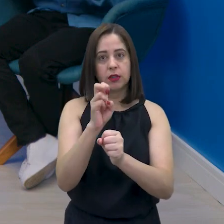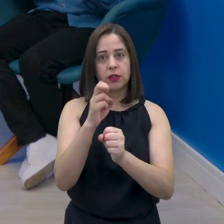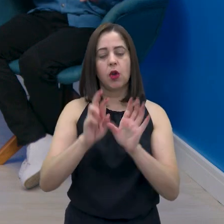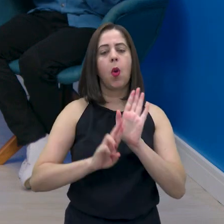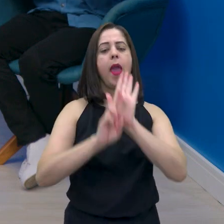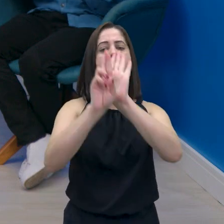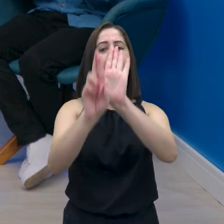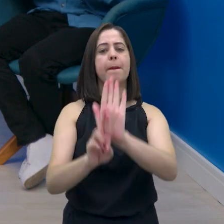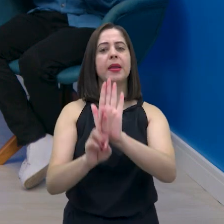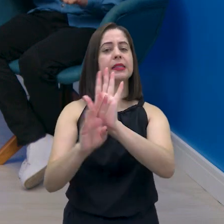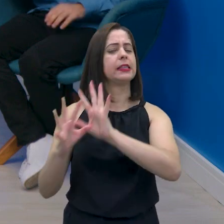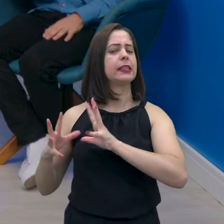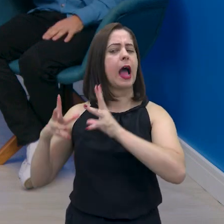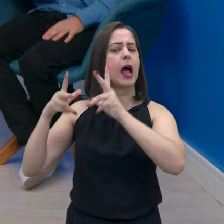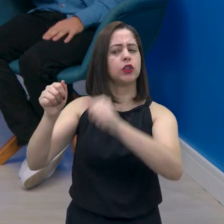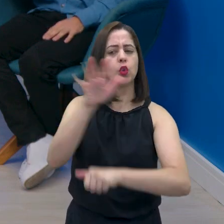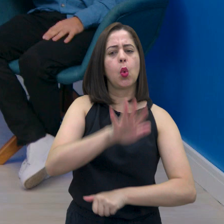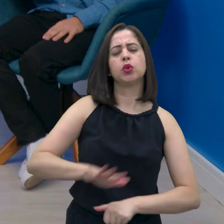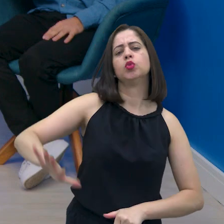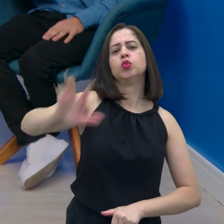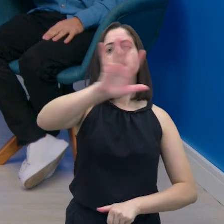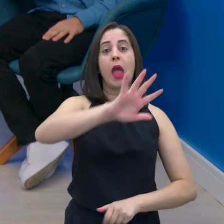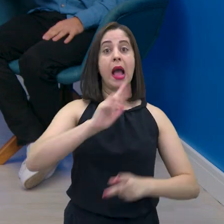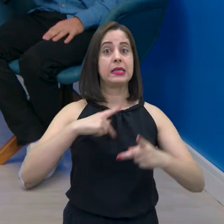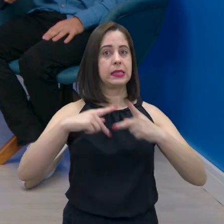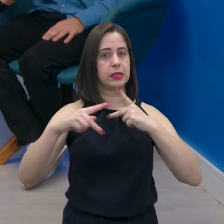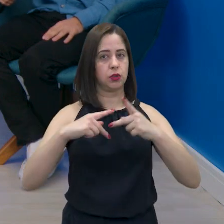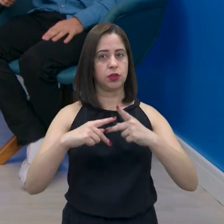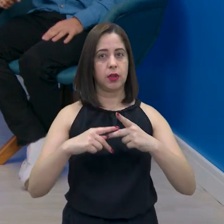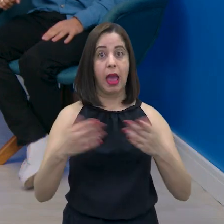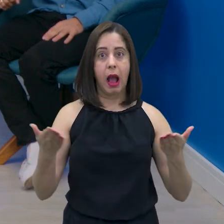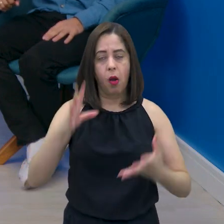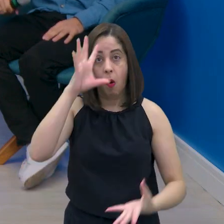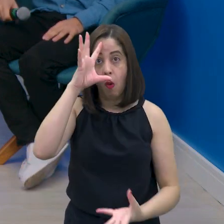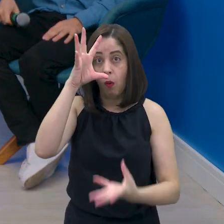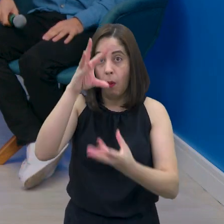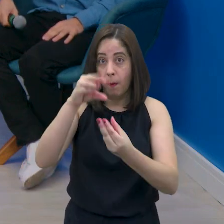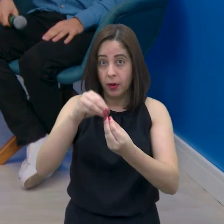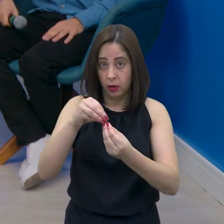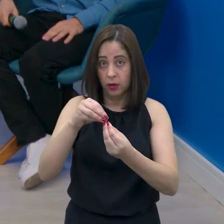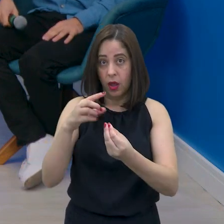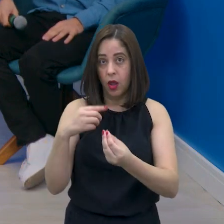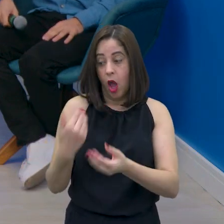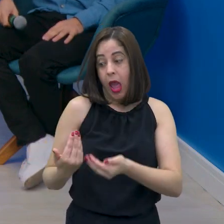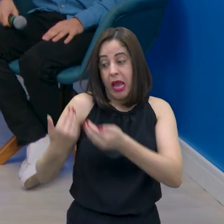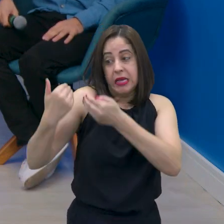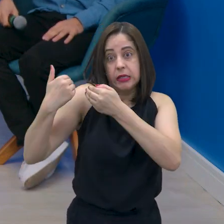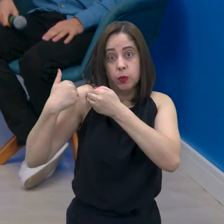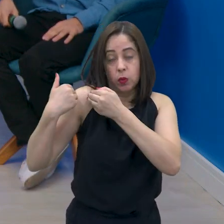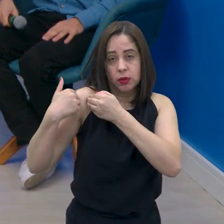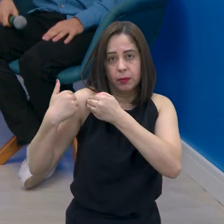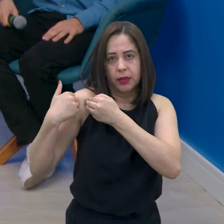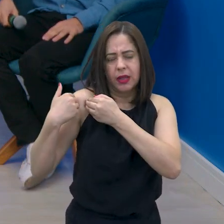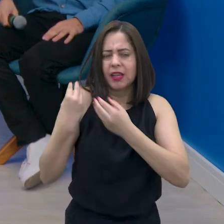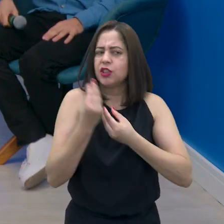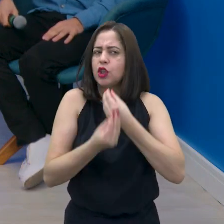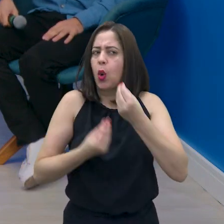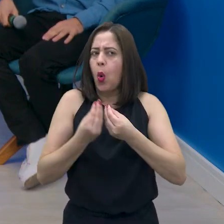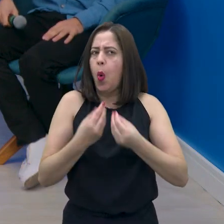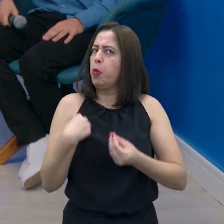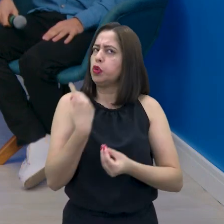representar todos que vivem em São José. E para a gente entender o nosso papel a partir de agora, como podemos ser